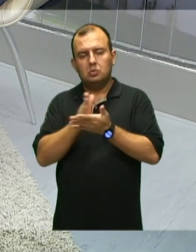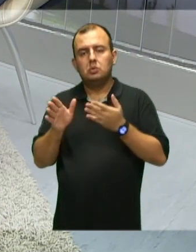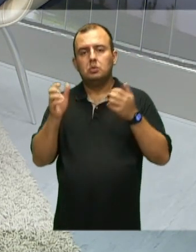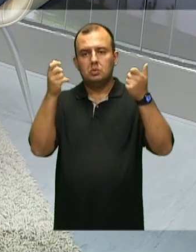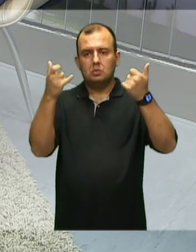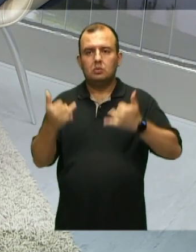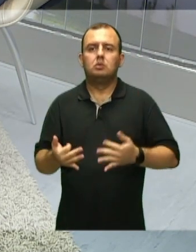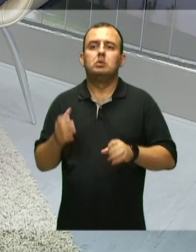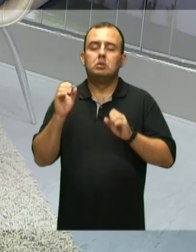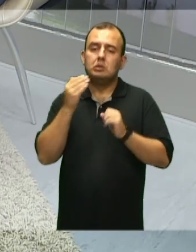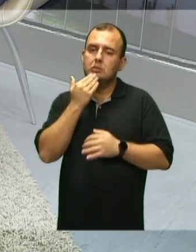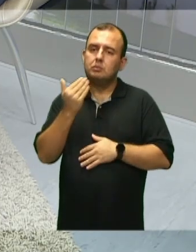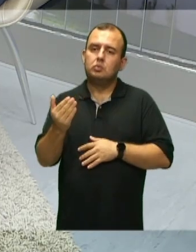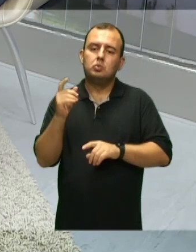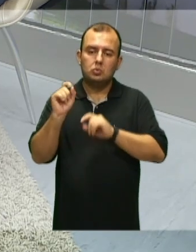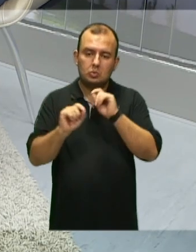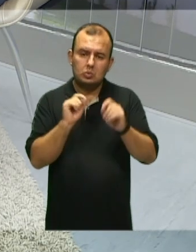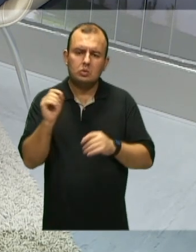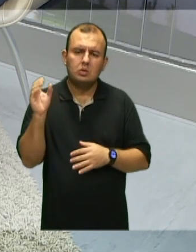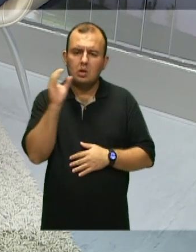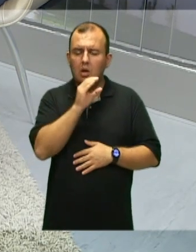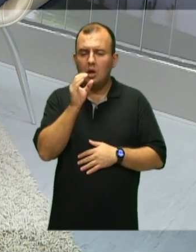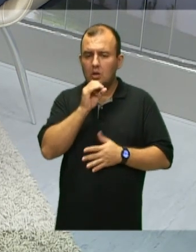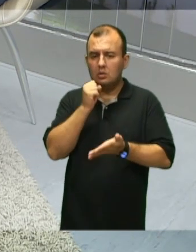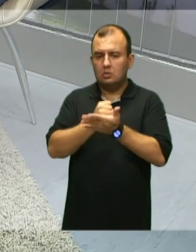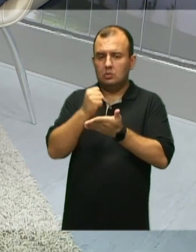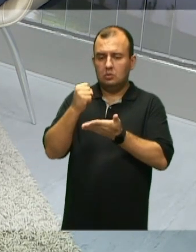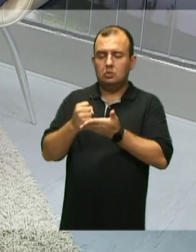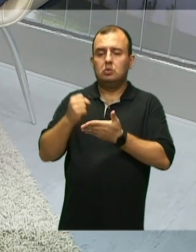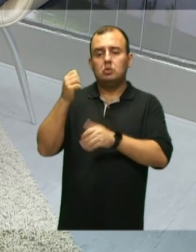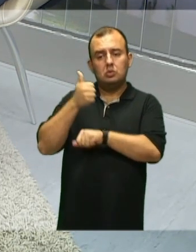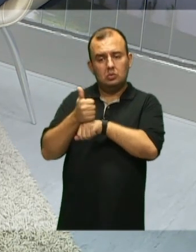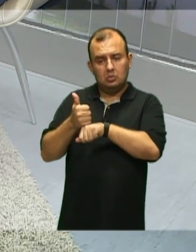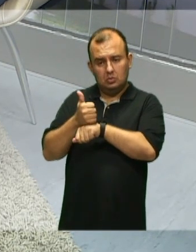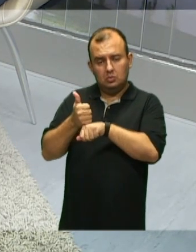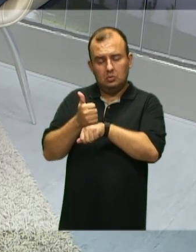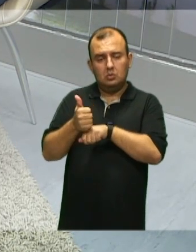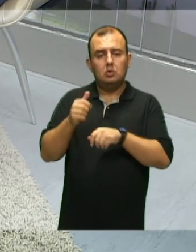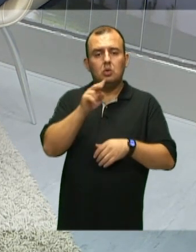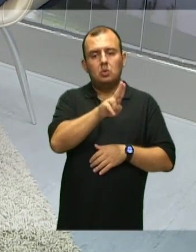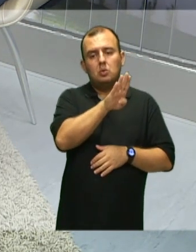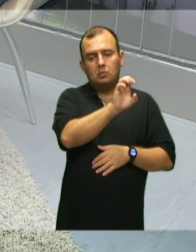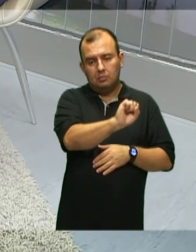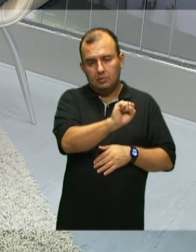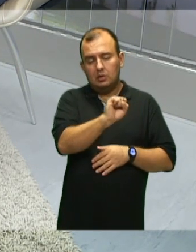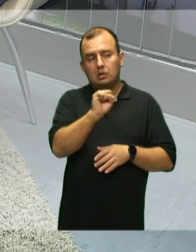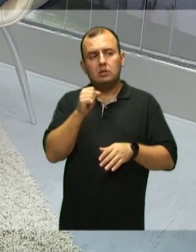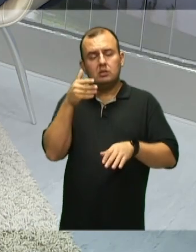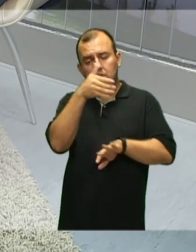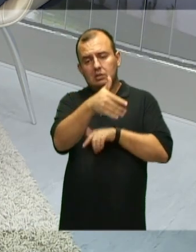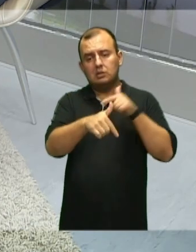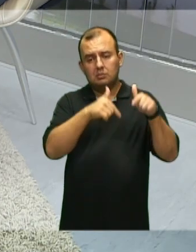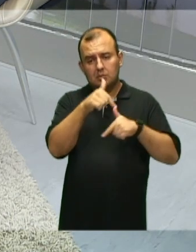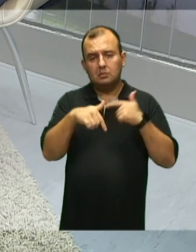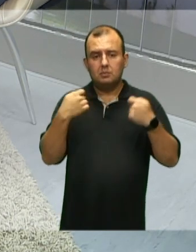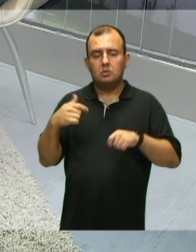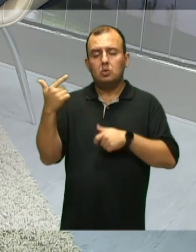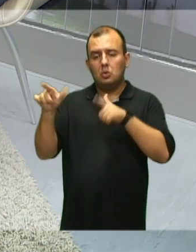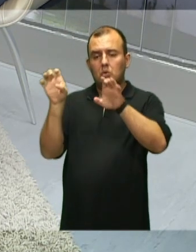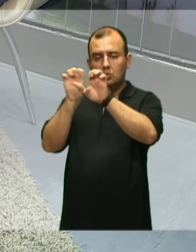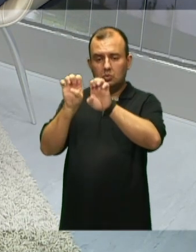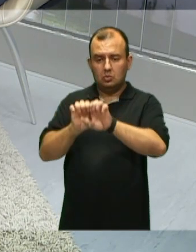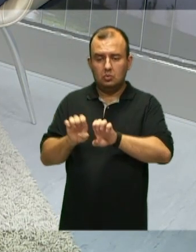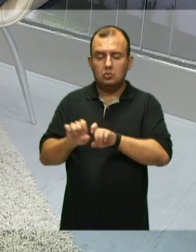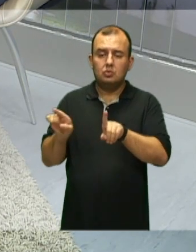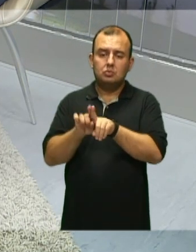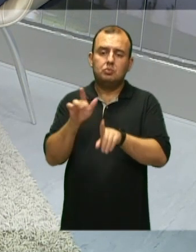específico que pedem imediata contratação de profissionais para as unidades básicas de saúde e outras estruturas